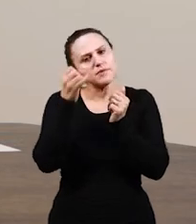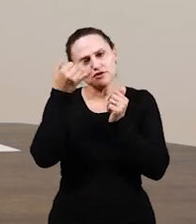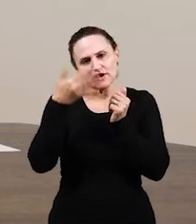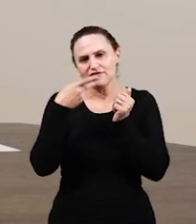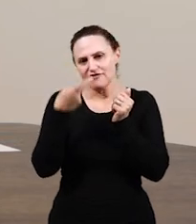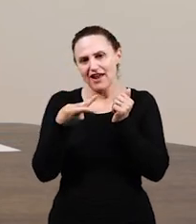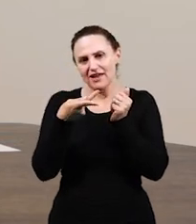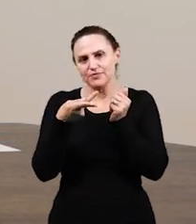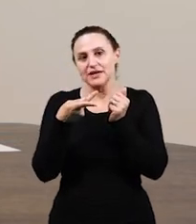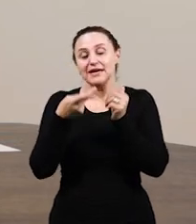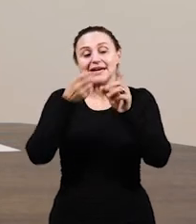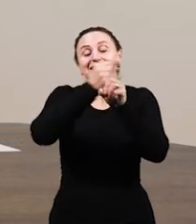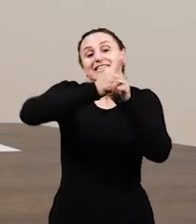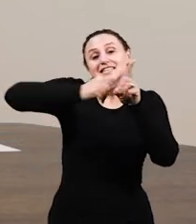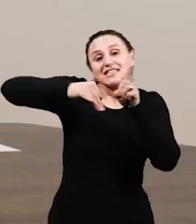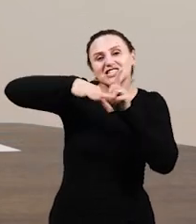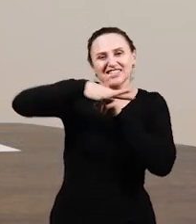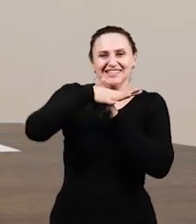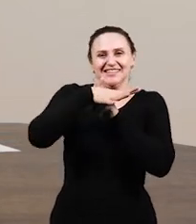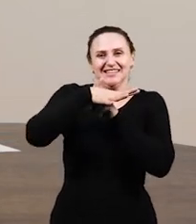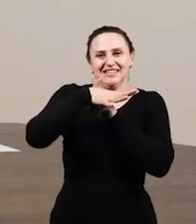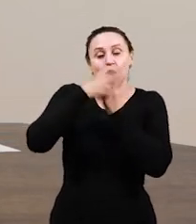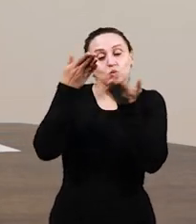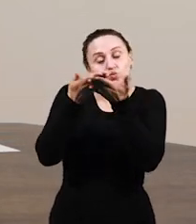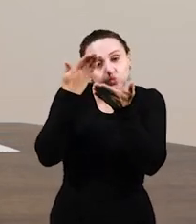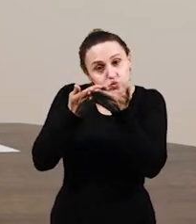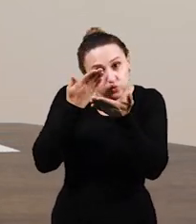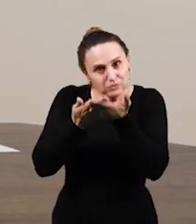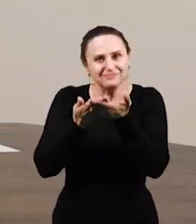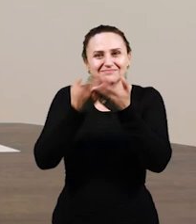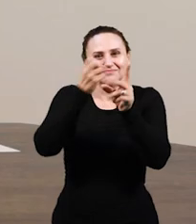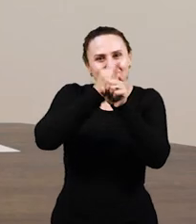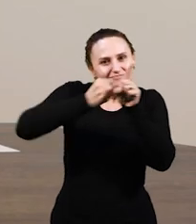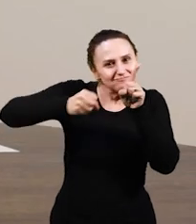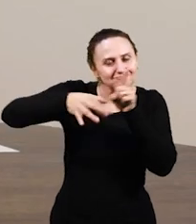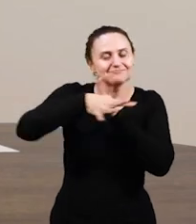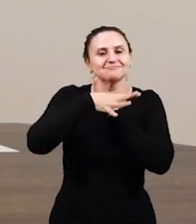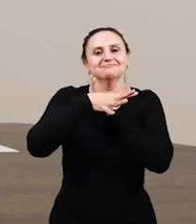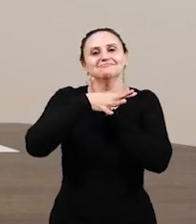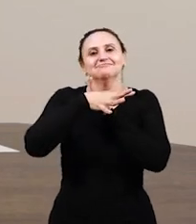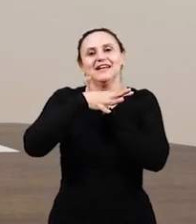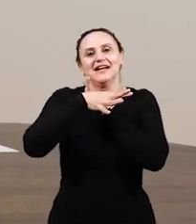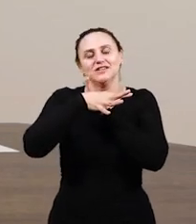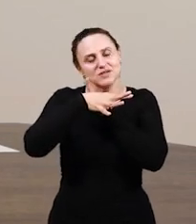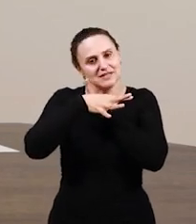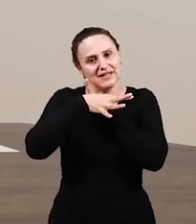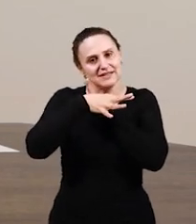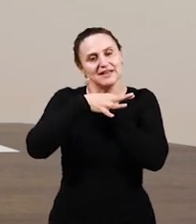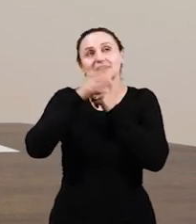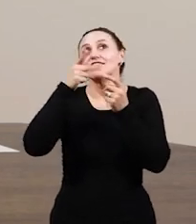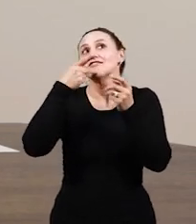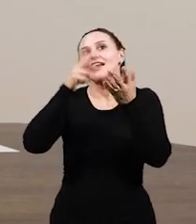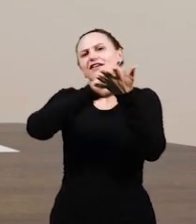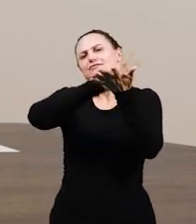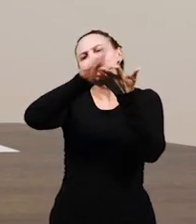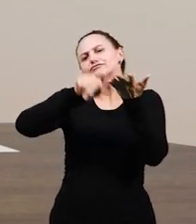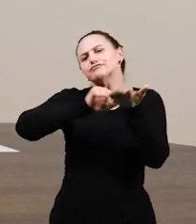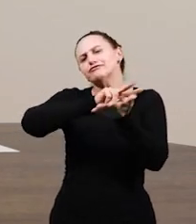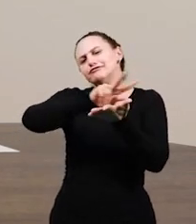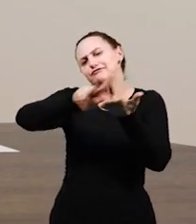estudo da linguagem na sociedade Então essa é a teoria linguística que vai tratar da variação